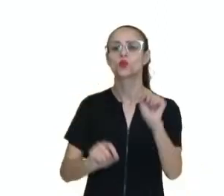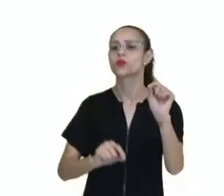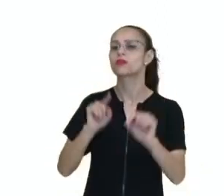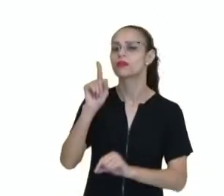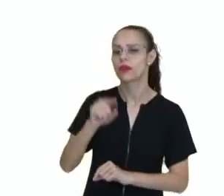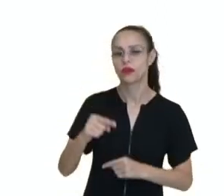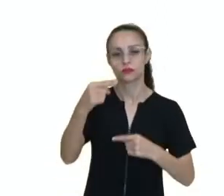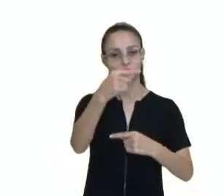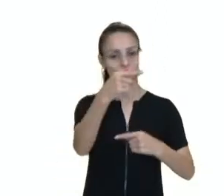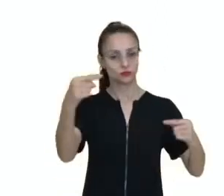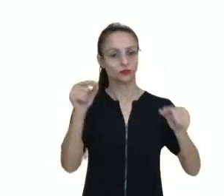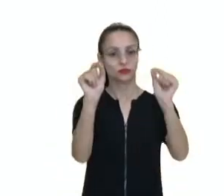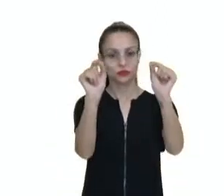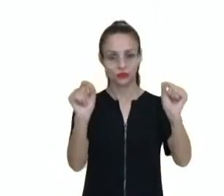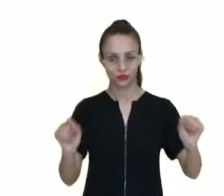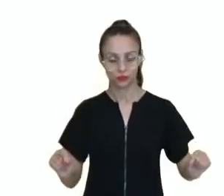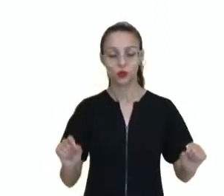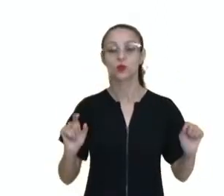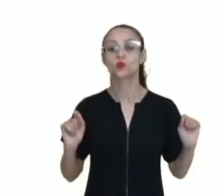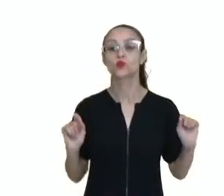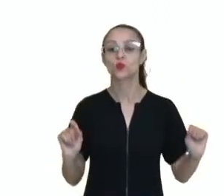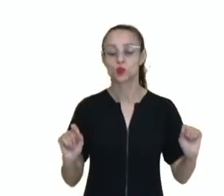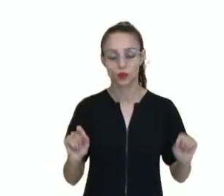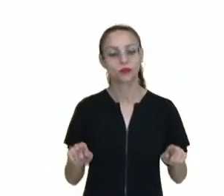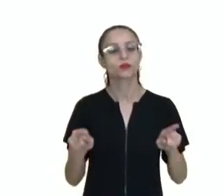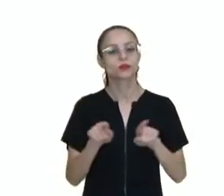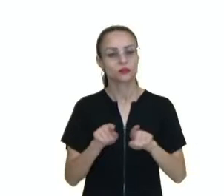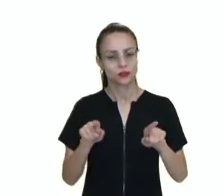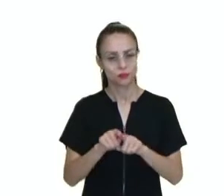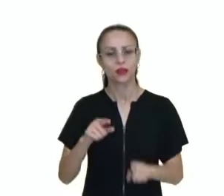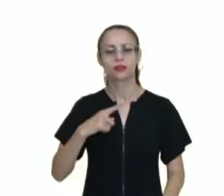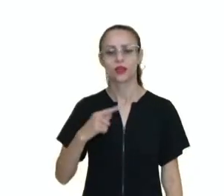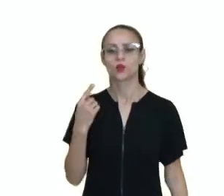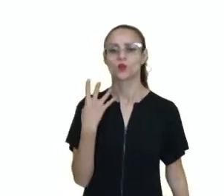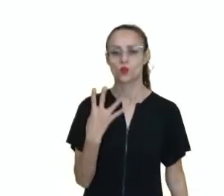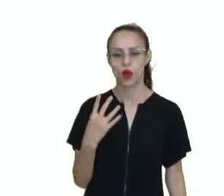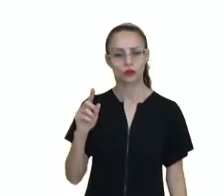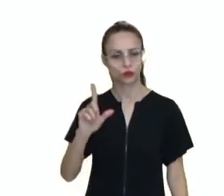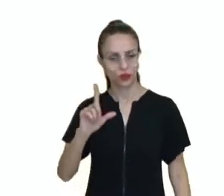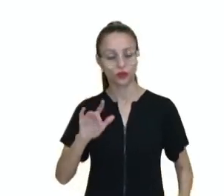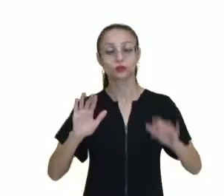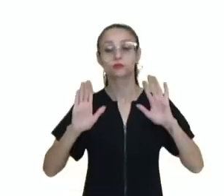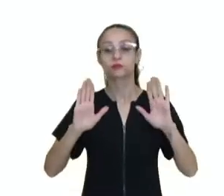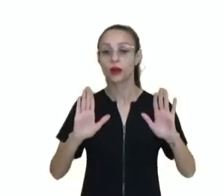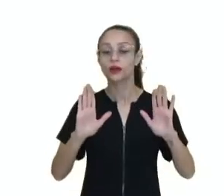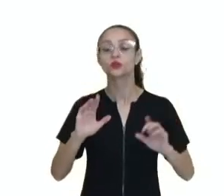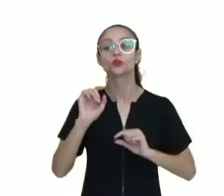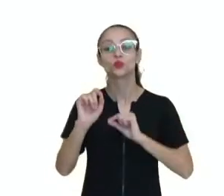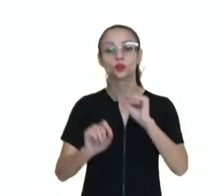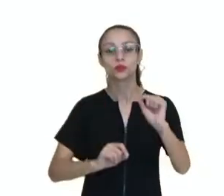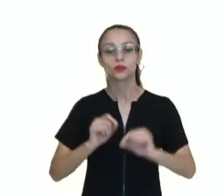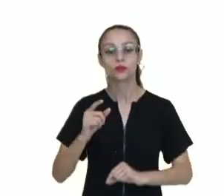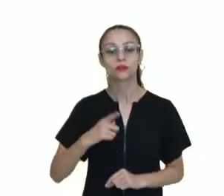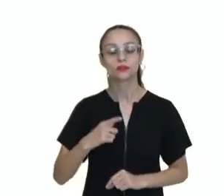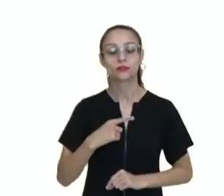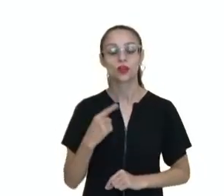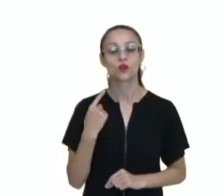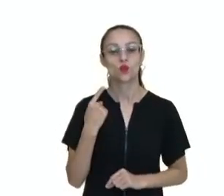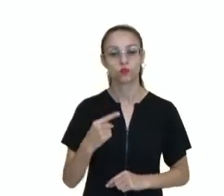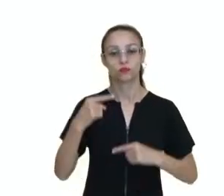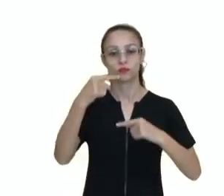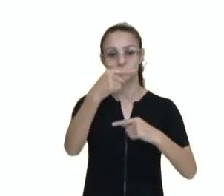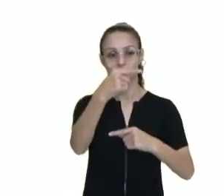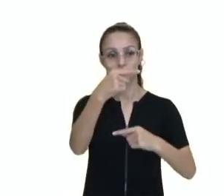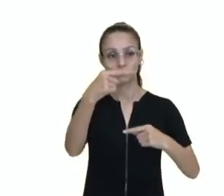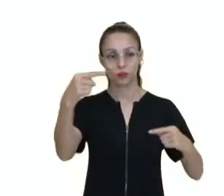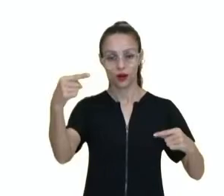peço o trapézio ele é também um quadrilátero mas que tem apenas um par de